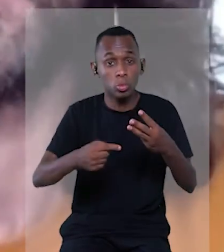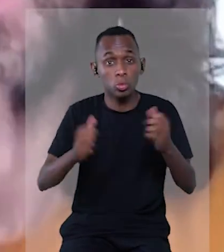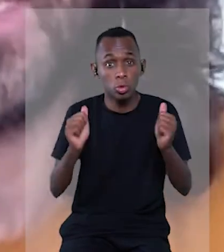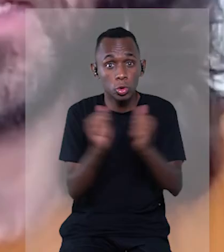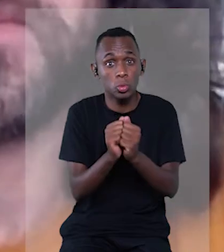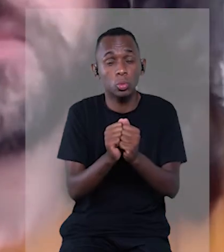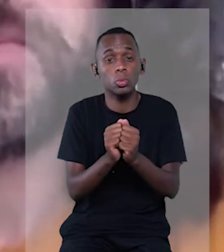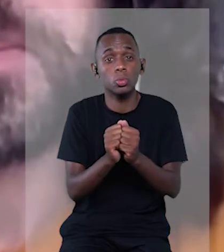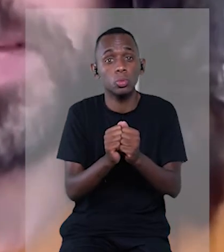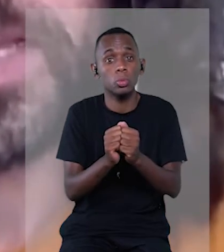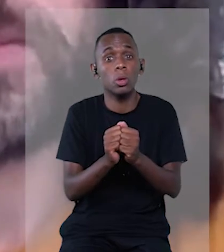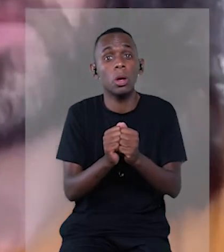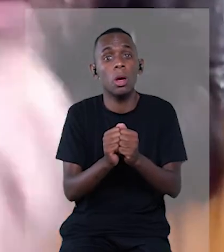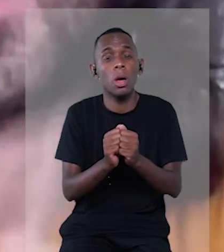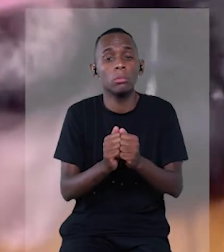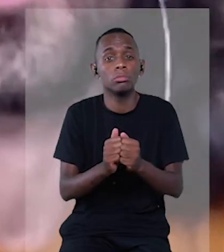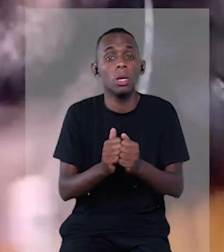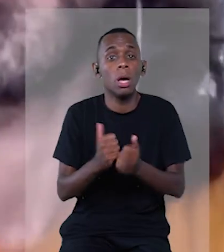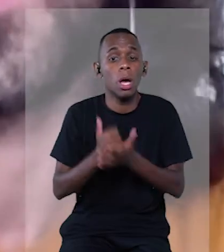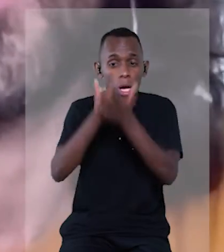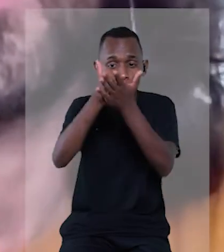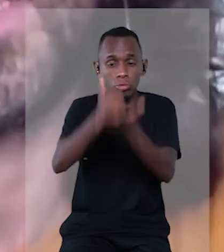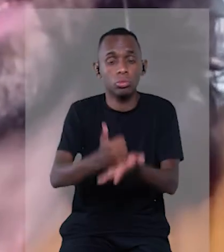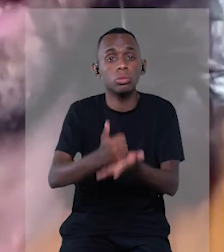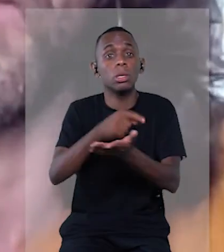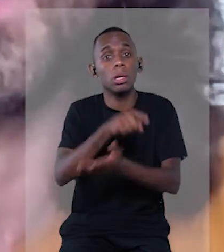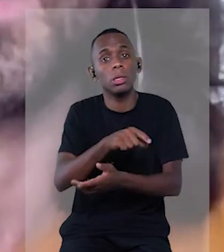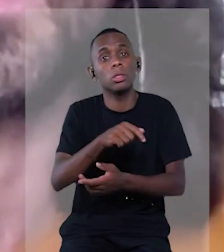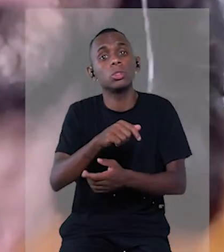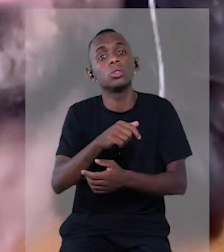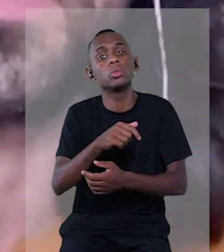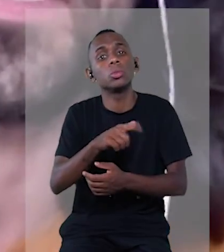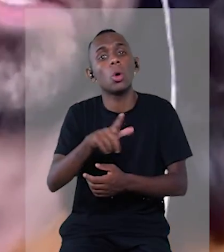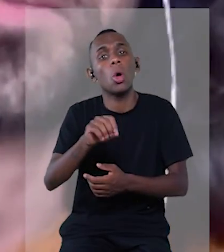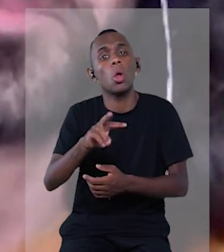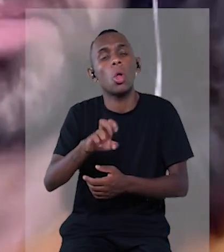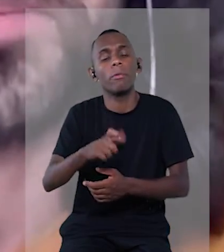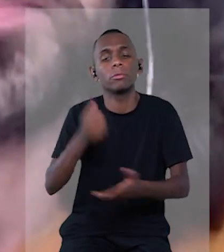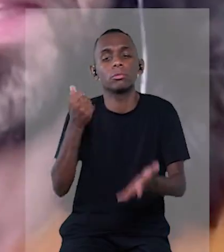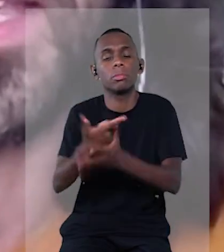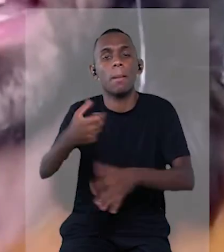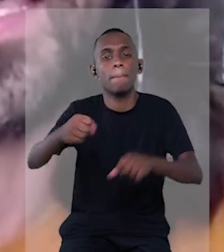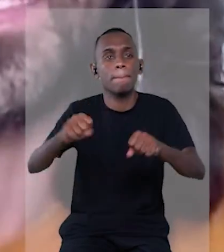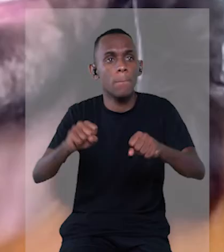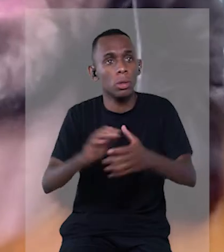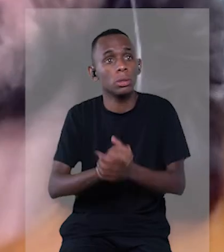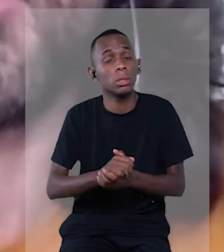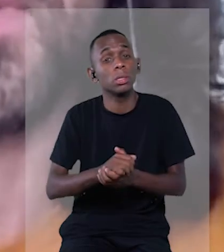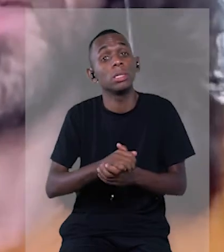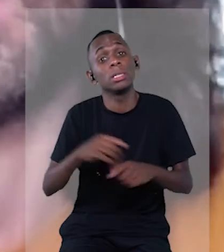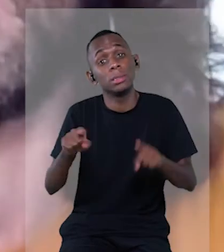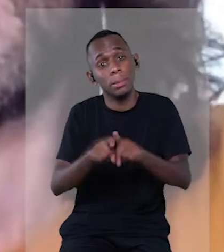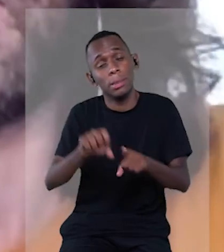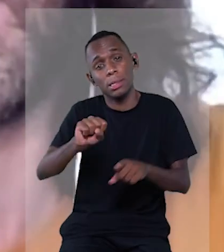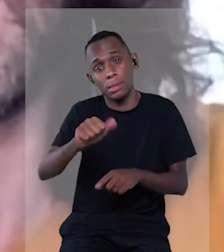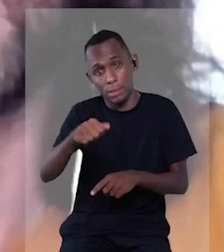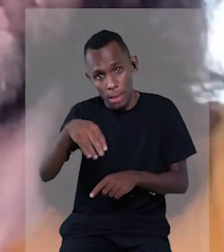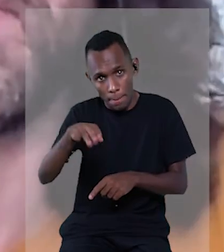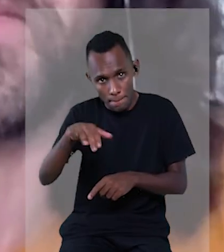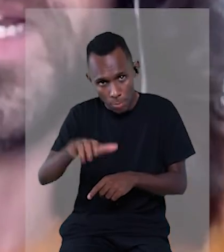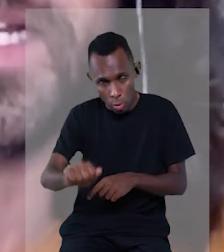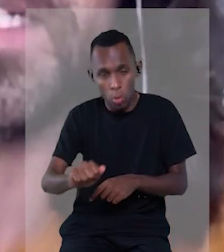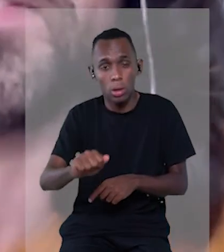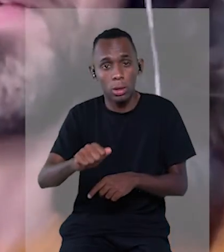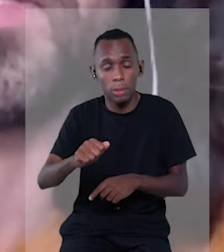Juntos os amigos tentam, ajudam o Love, né, a conquistar esse sonho dele de ter uma moto. E Samuca Vai à Praia,